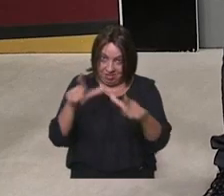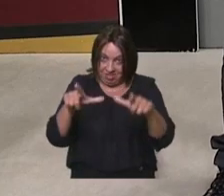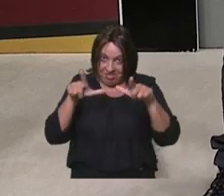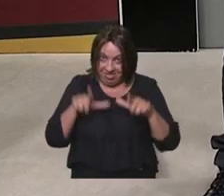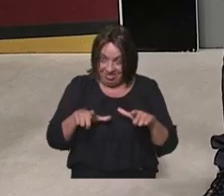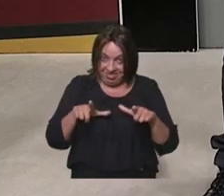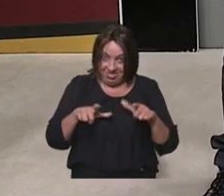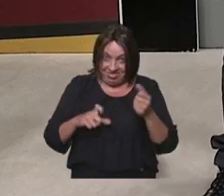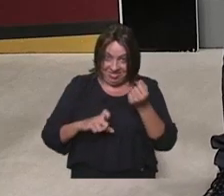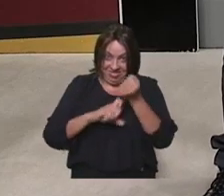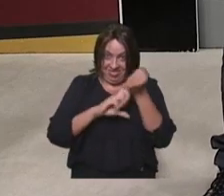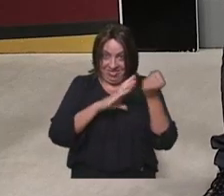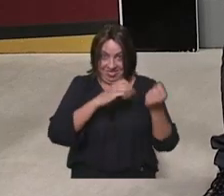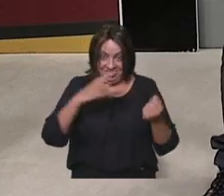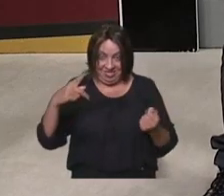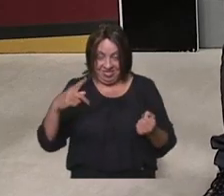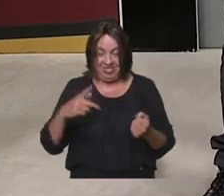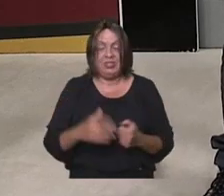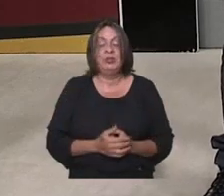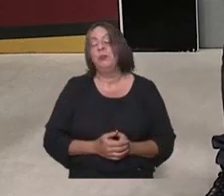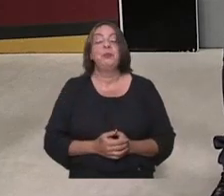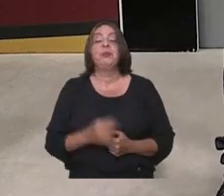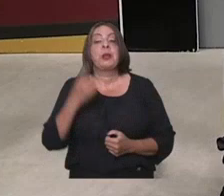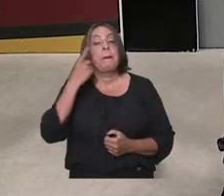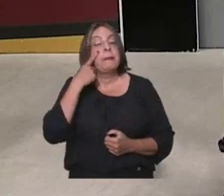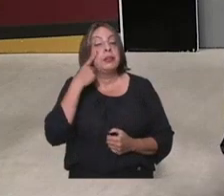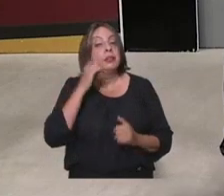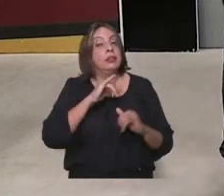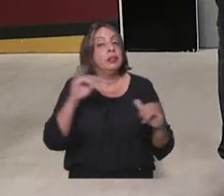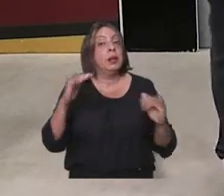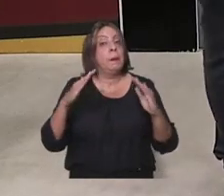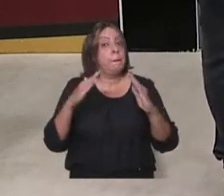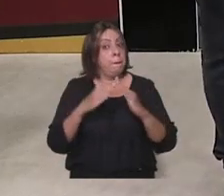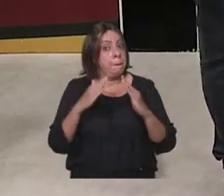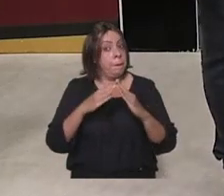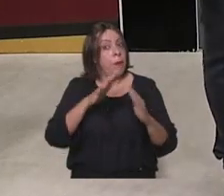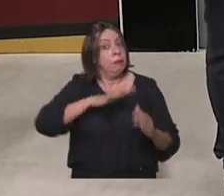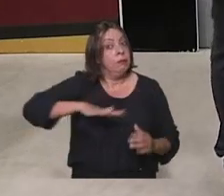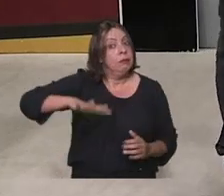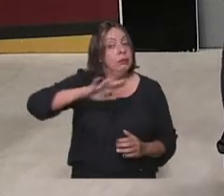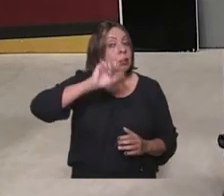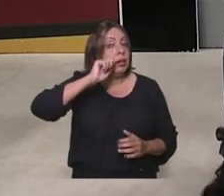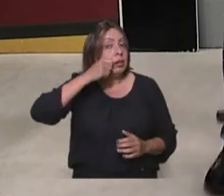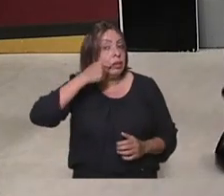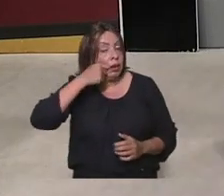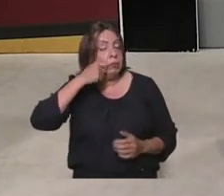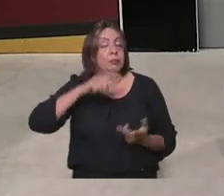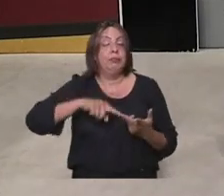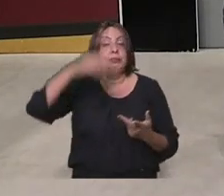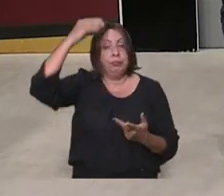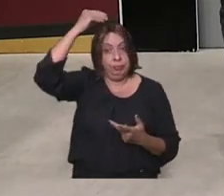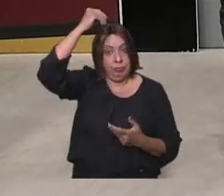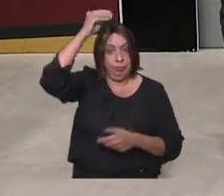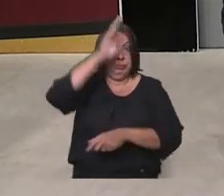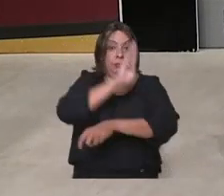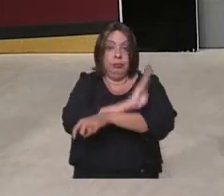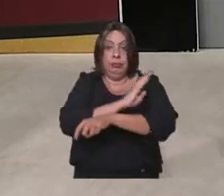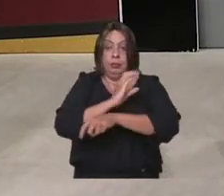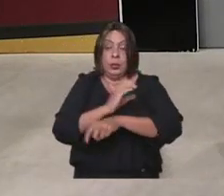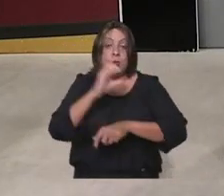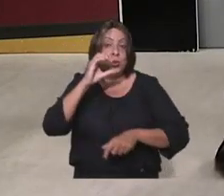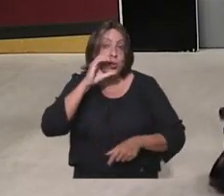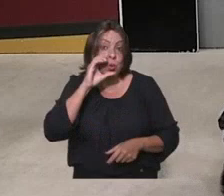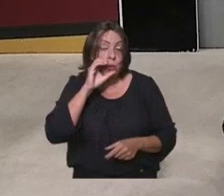sem sair de casa, amigo? Presta atenção nessa dica. Você que mora na Grande Aracaju, que é Aracaju, São Cristóvão, Barra dos Coqueiros e